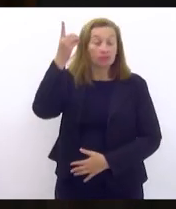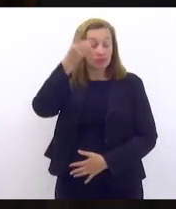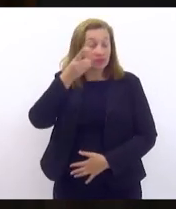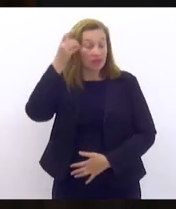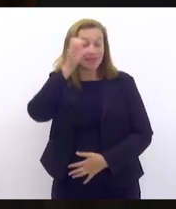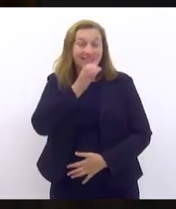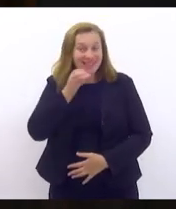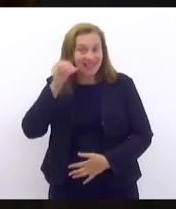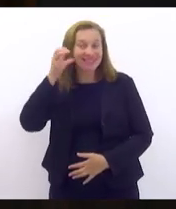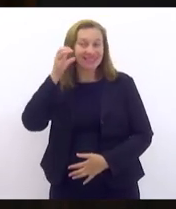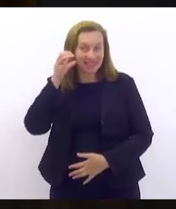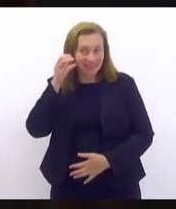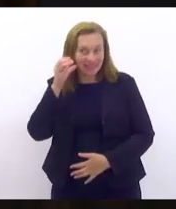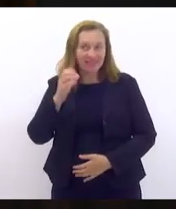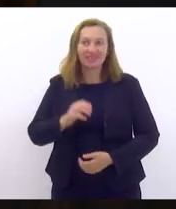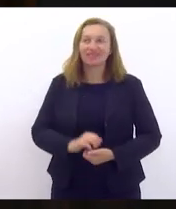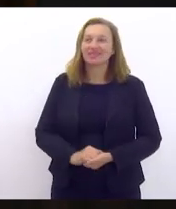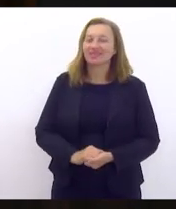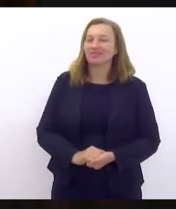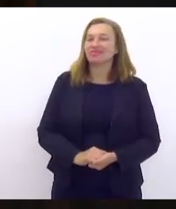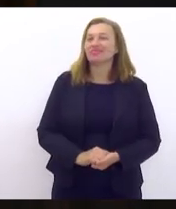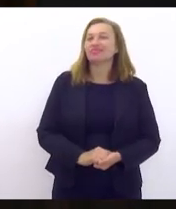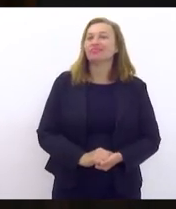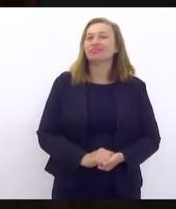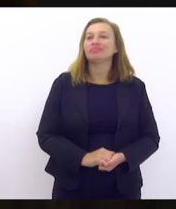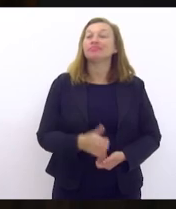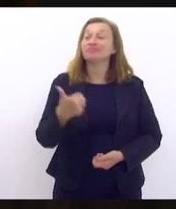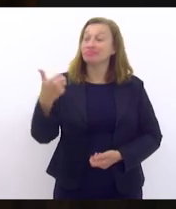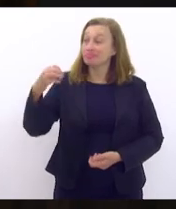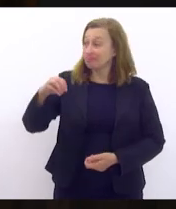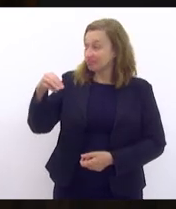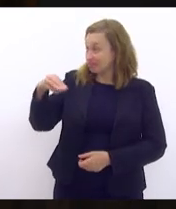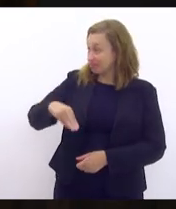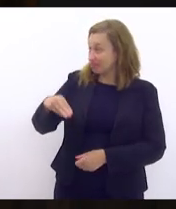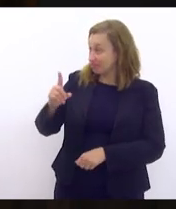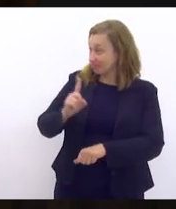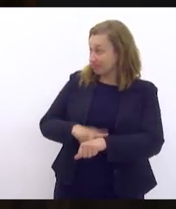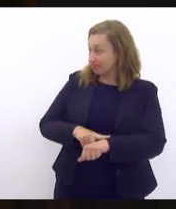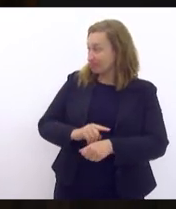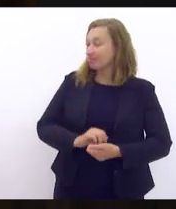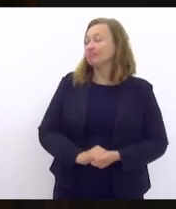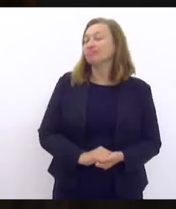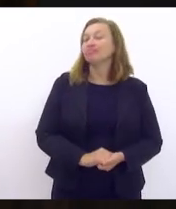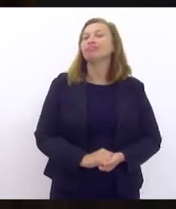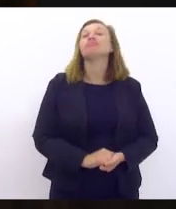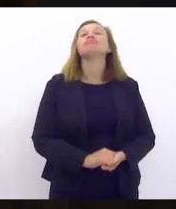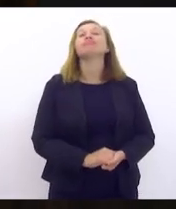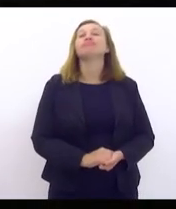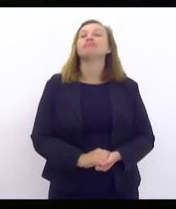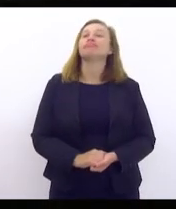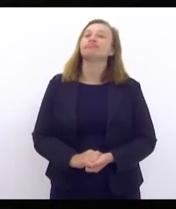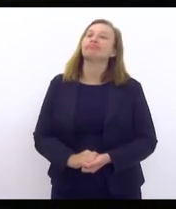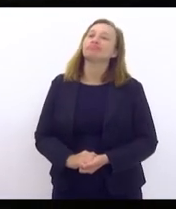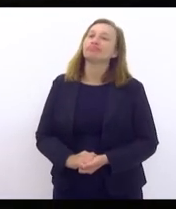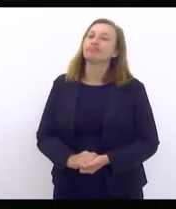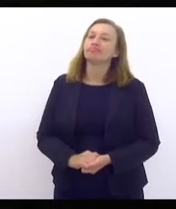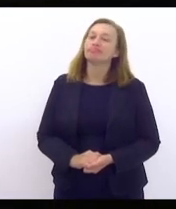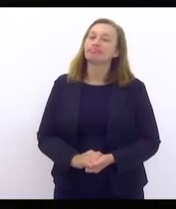deputada Jordão você excelência dispõe de 10 minutos